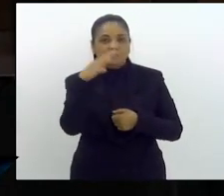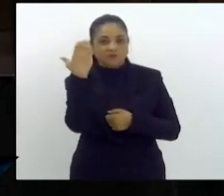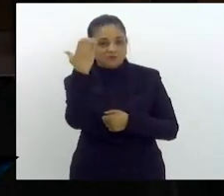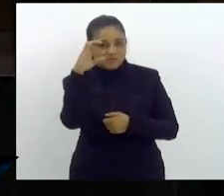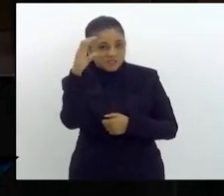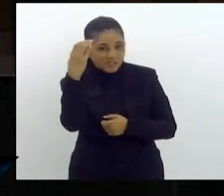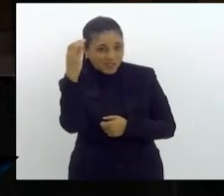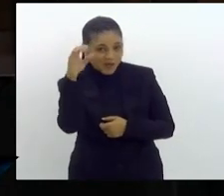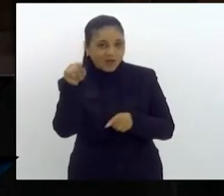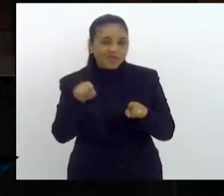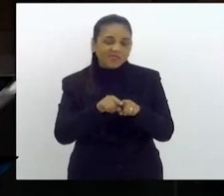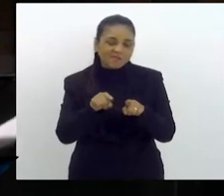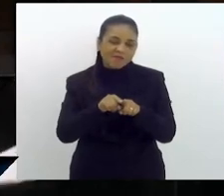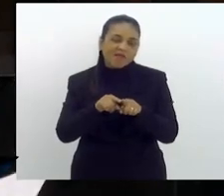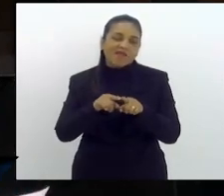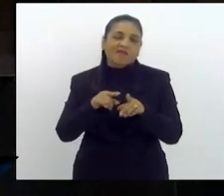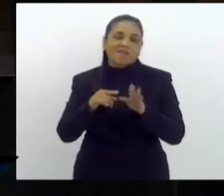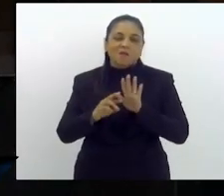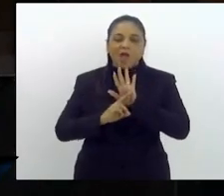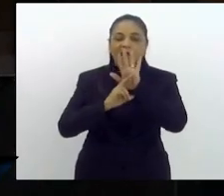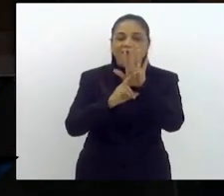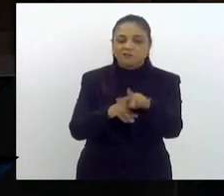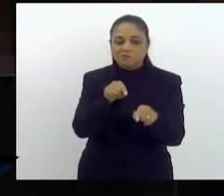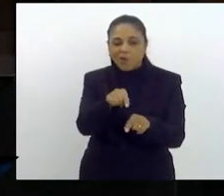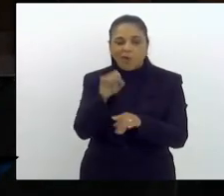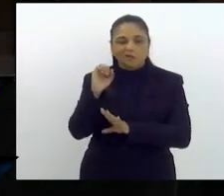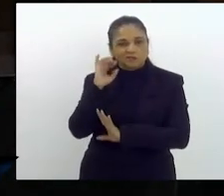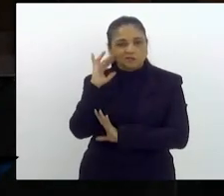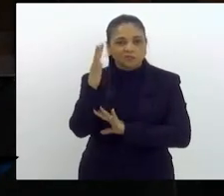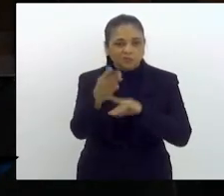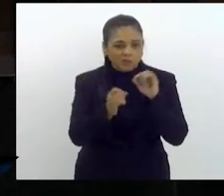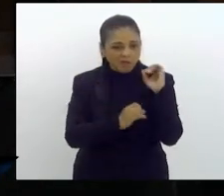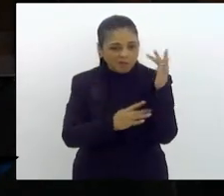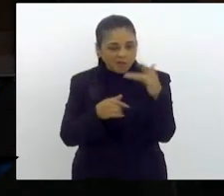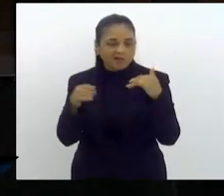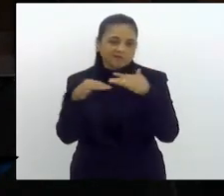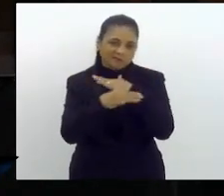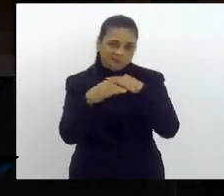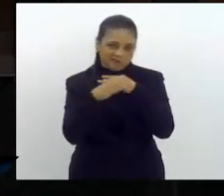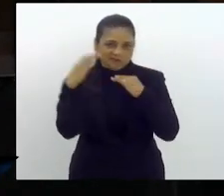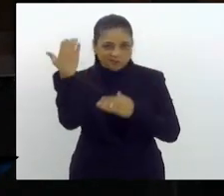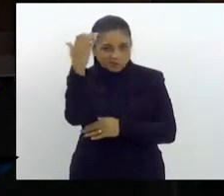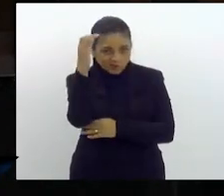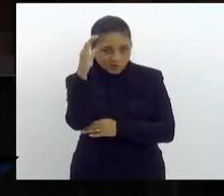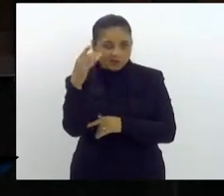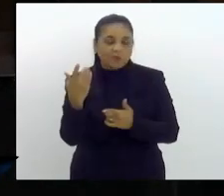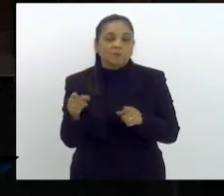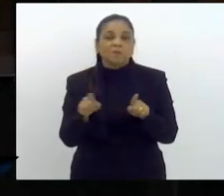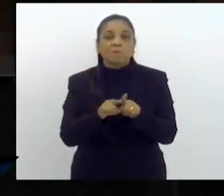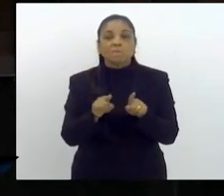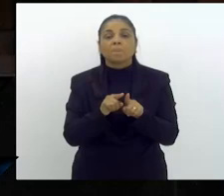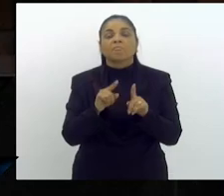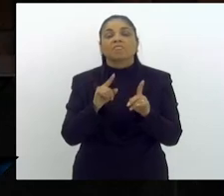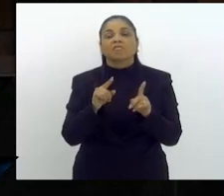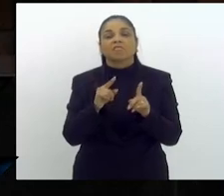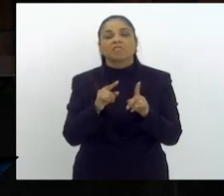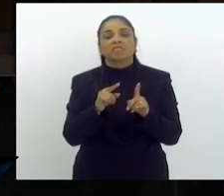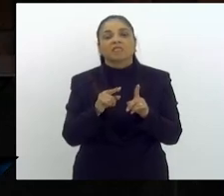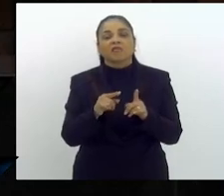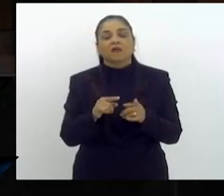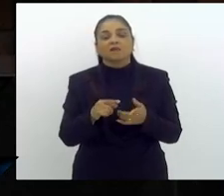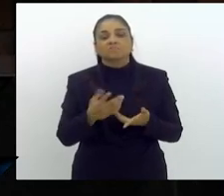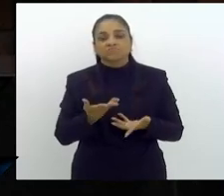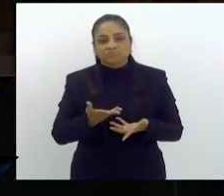diagnóstico Habitacional fundiário ambiental naquela cidade e para Além disso Presidente eu vou tomar que